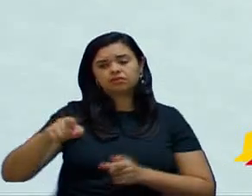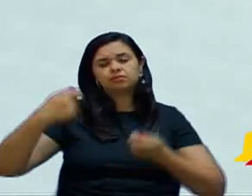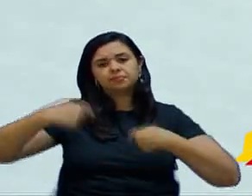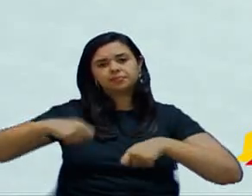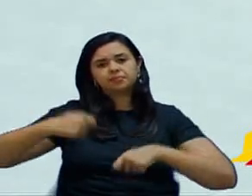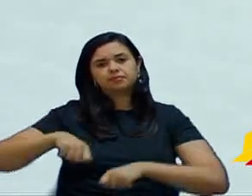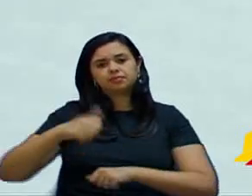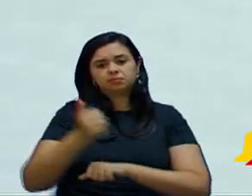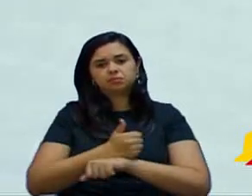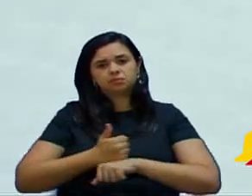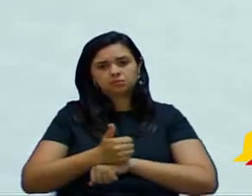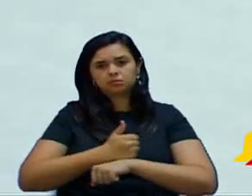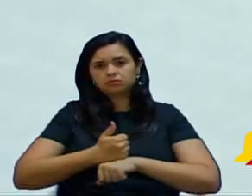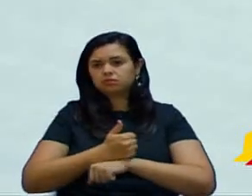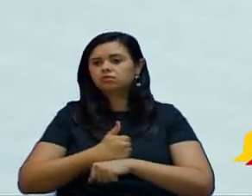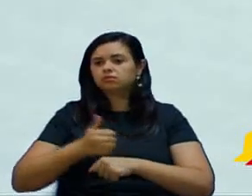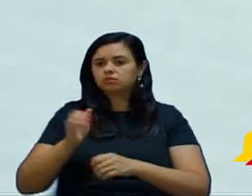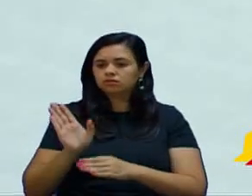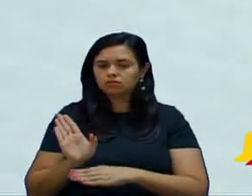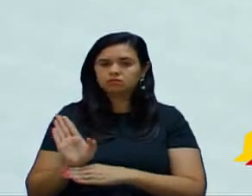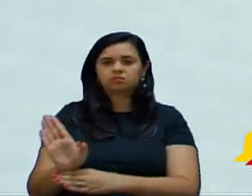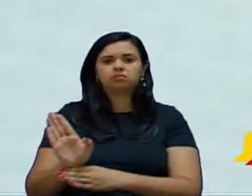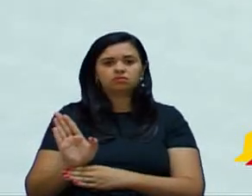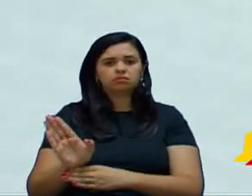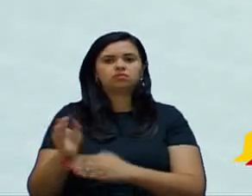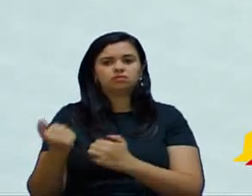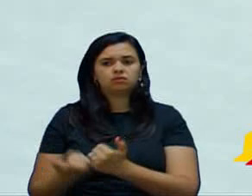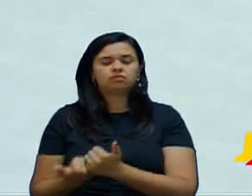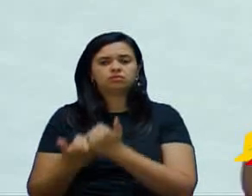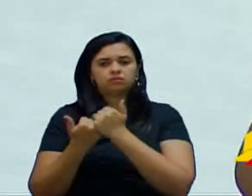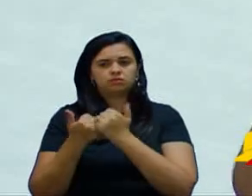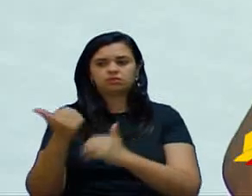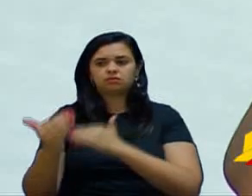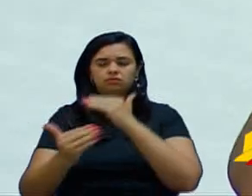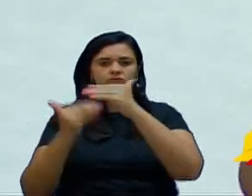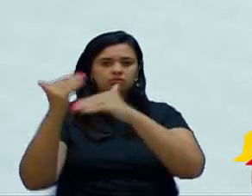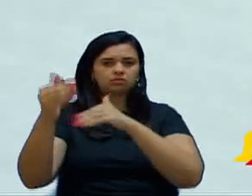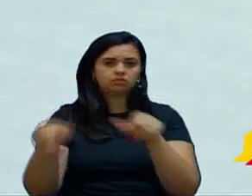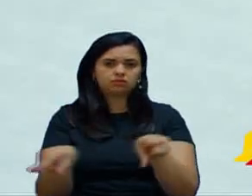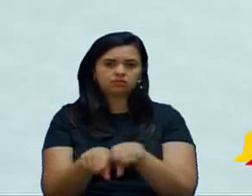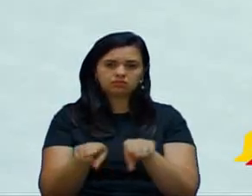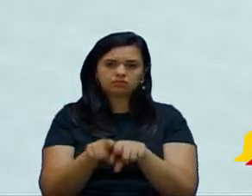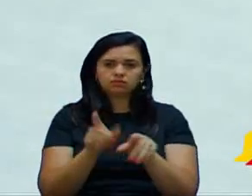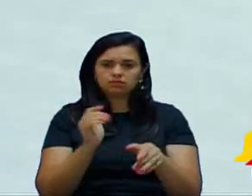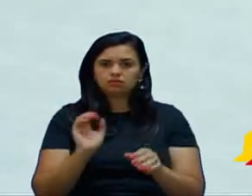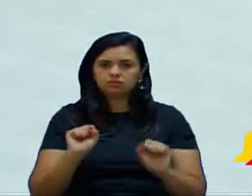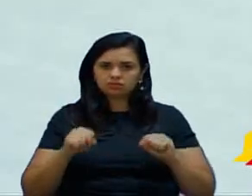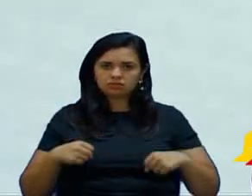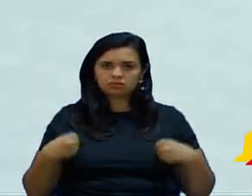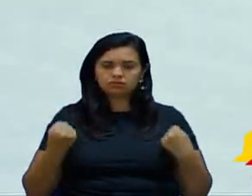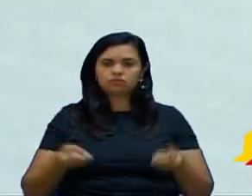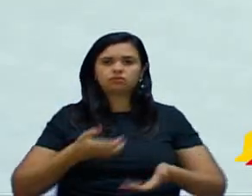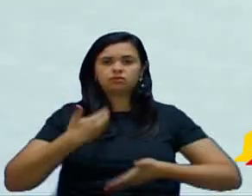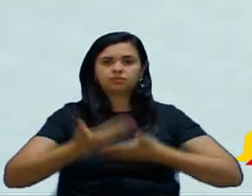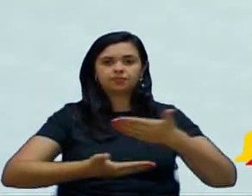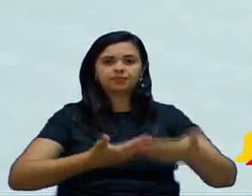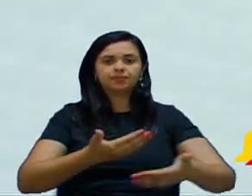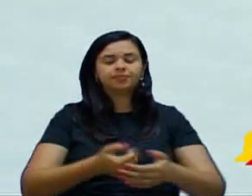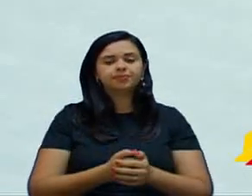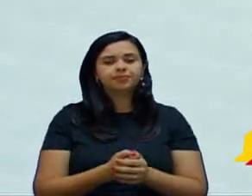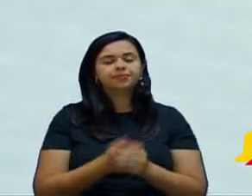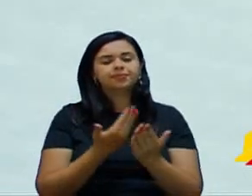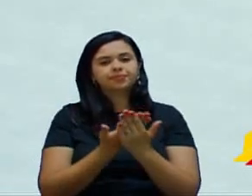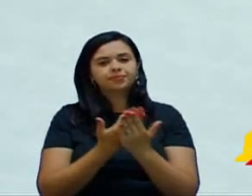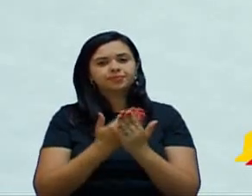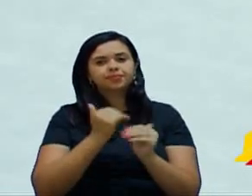professora pedagoga para auxiliar, para acompanhar o desenvolvimento dele, para fazer decolar, né, a área da educação, para